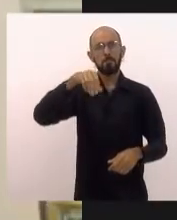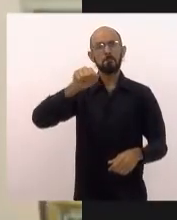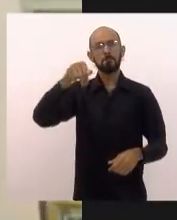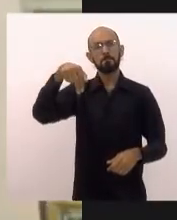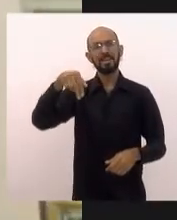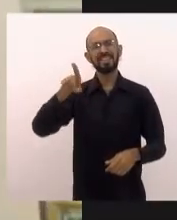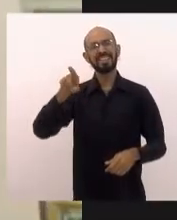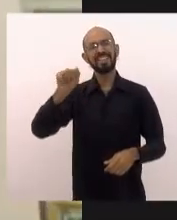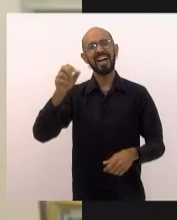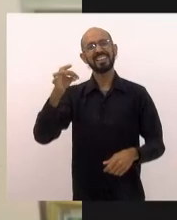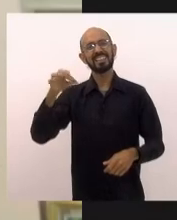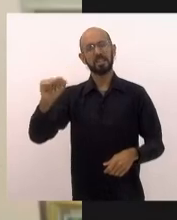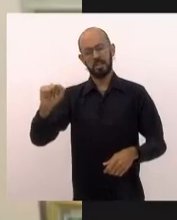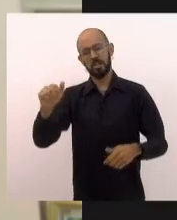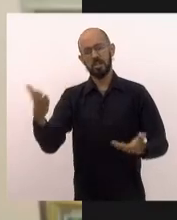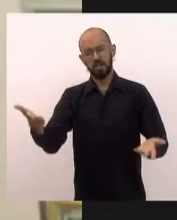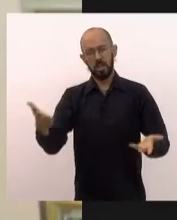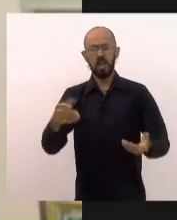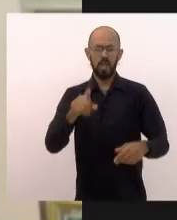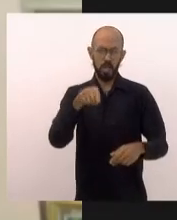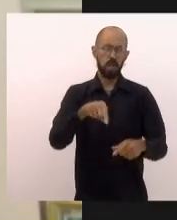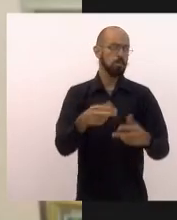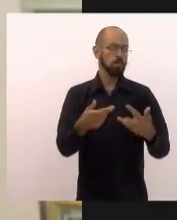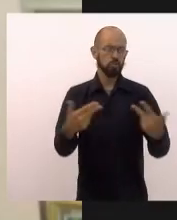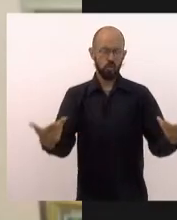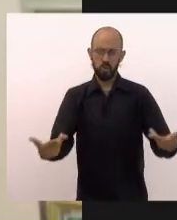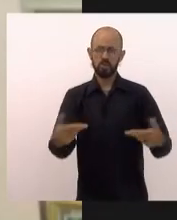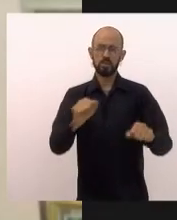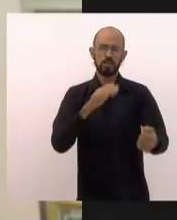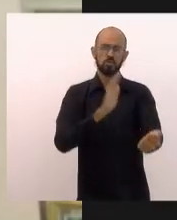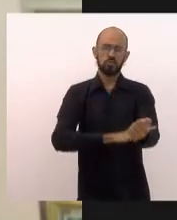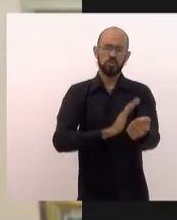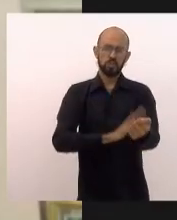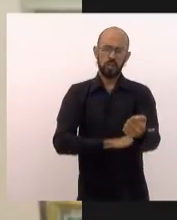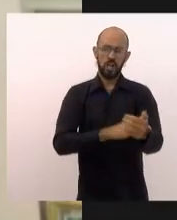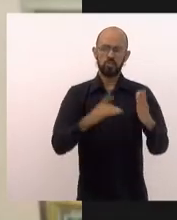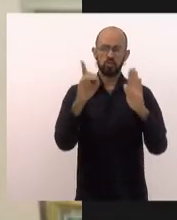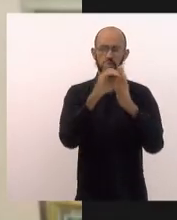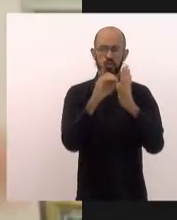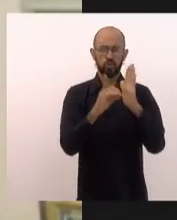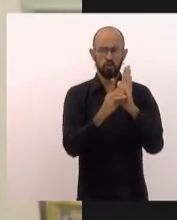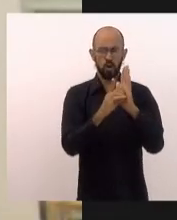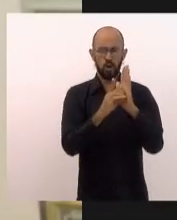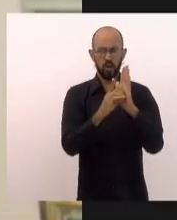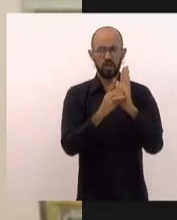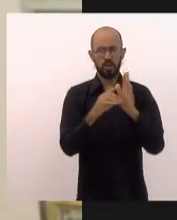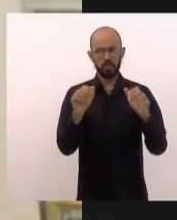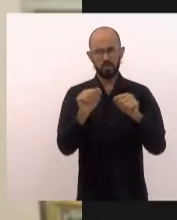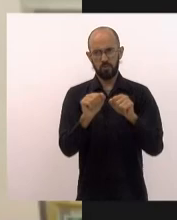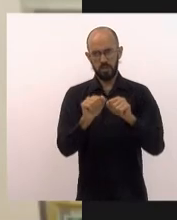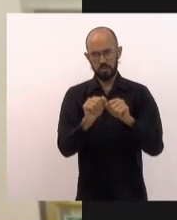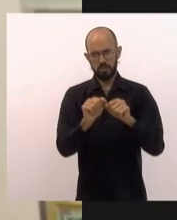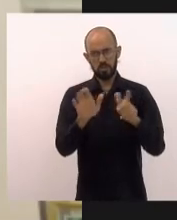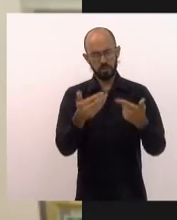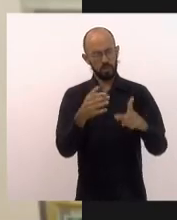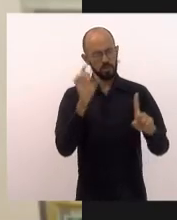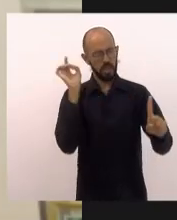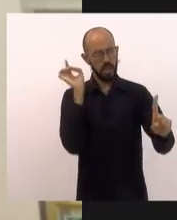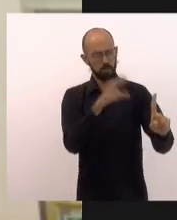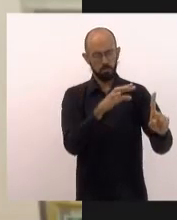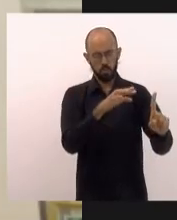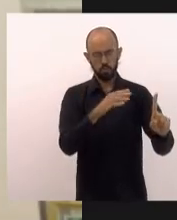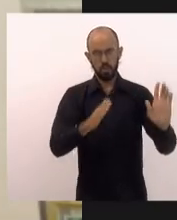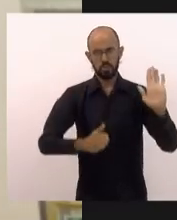mandato, umas aberrações que essa turma de viciada em droga do PSOL gosta de fazer. Então, aqui meu repúdio a esses vagabundos,